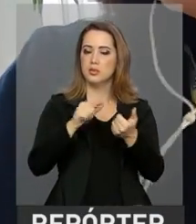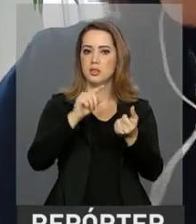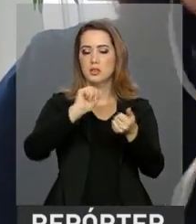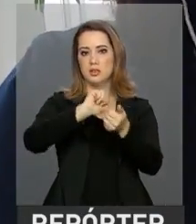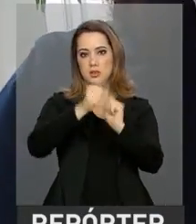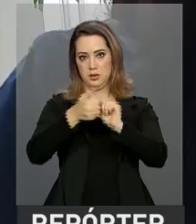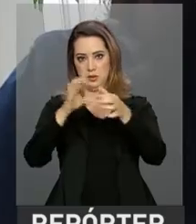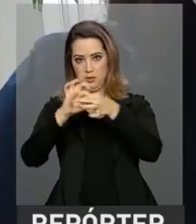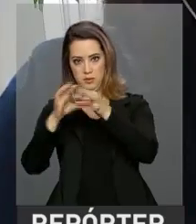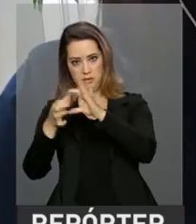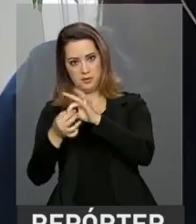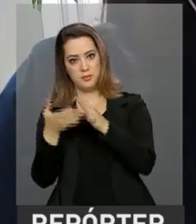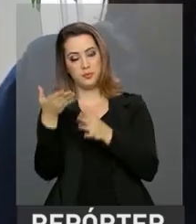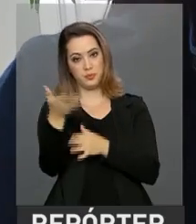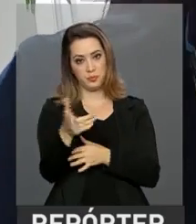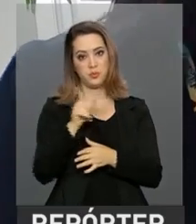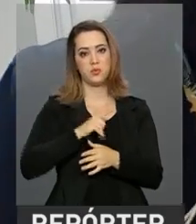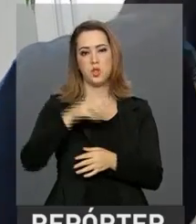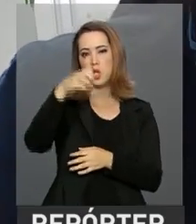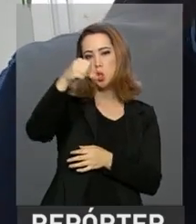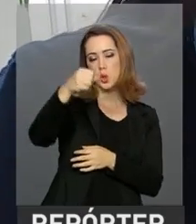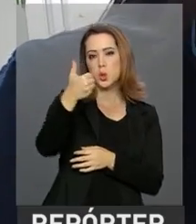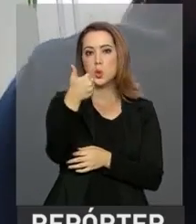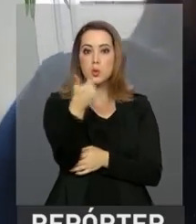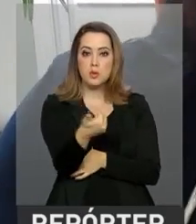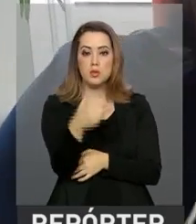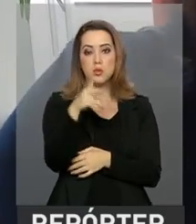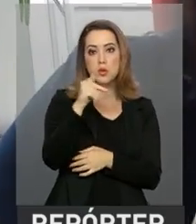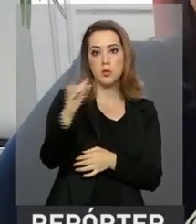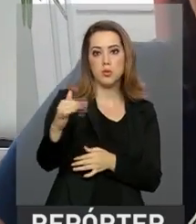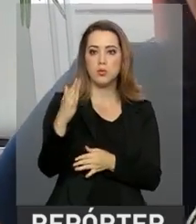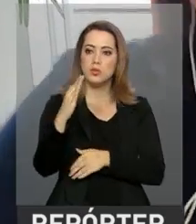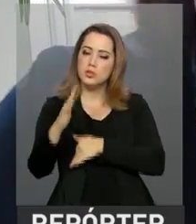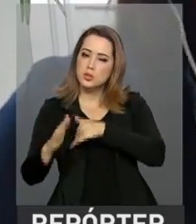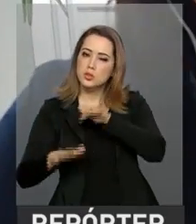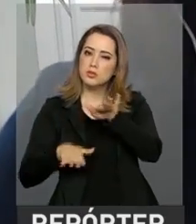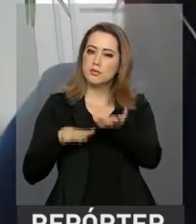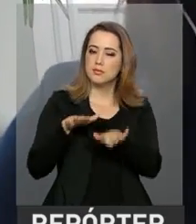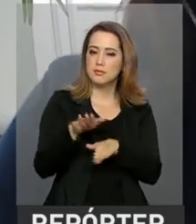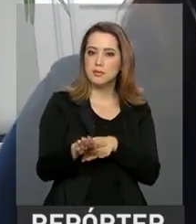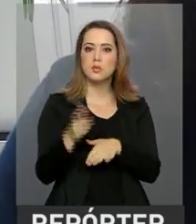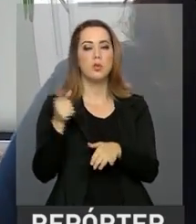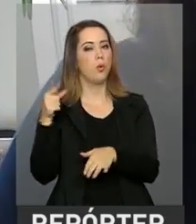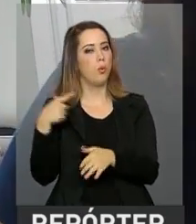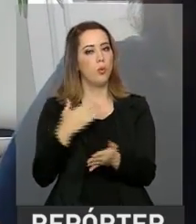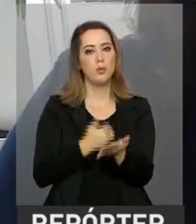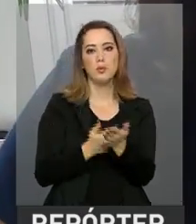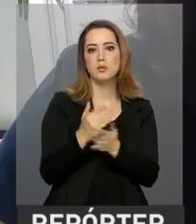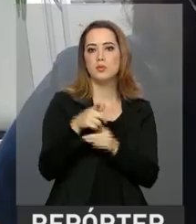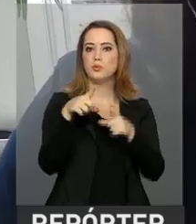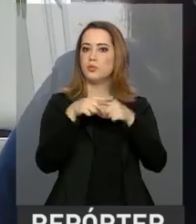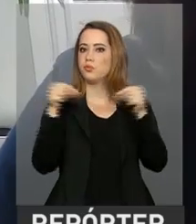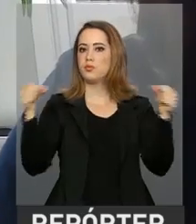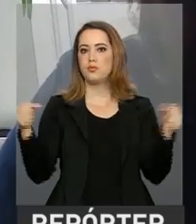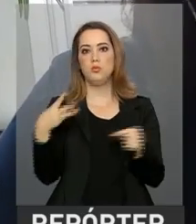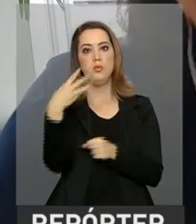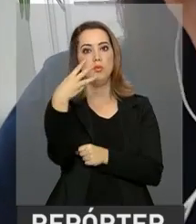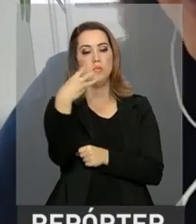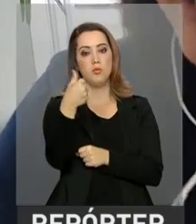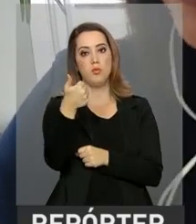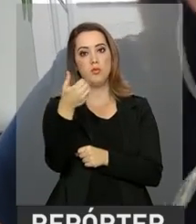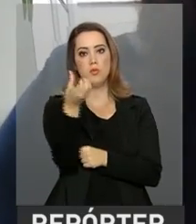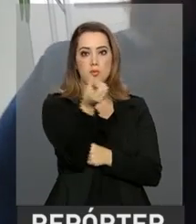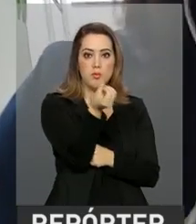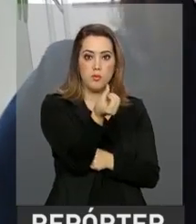já conta com 91 dias, começou no dia 3 de maio lá em Brasília, e nesse período a tocha passou por